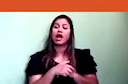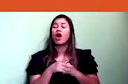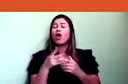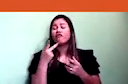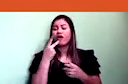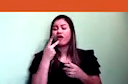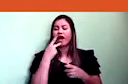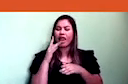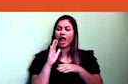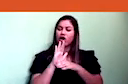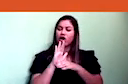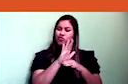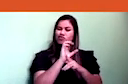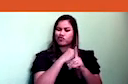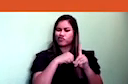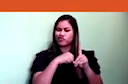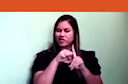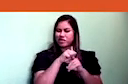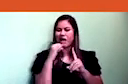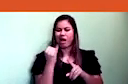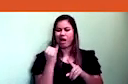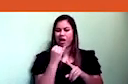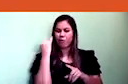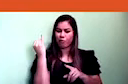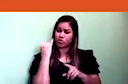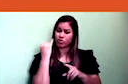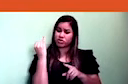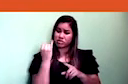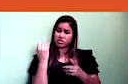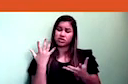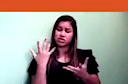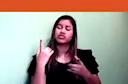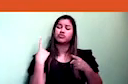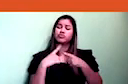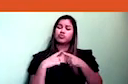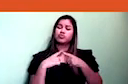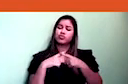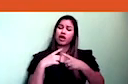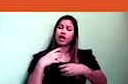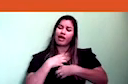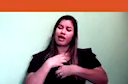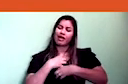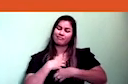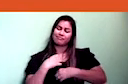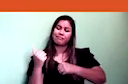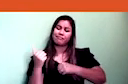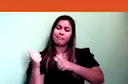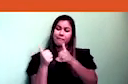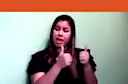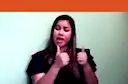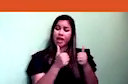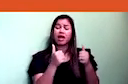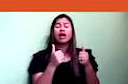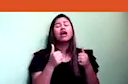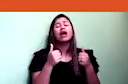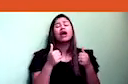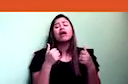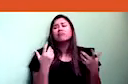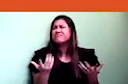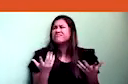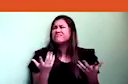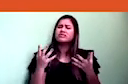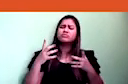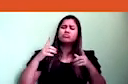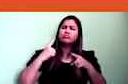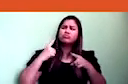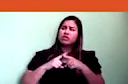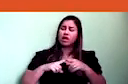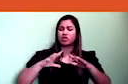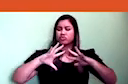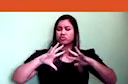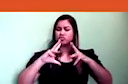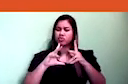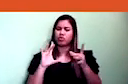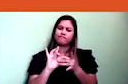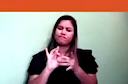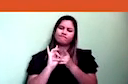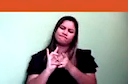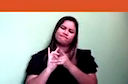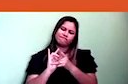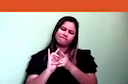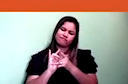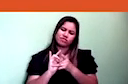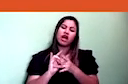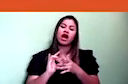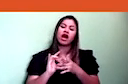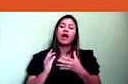emocional também. Afinal de contas, somos seres gregários e precisamos uns dos outros para sobreviver, para poder se manter, até mesmo para